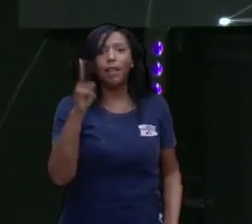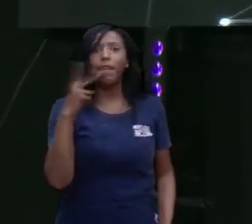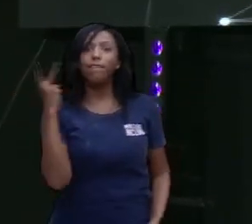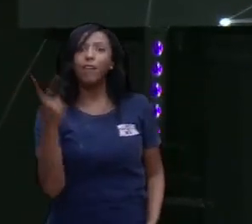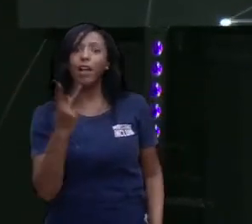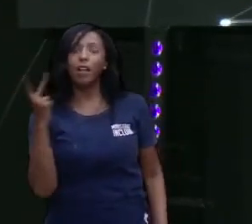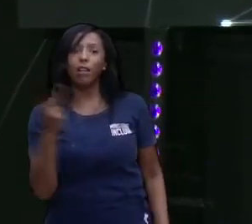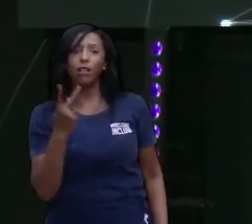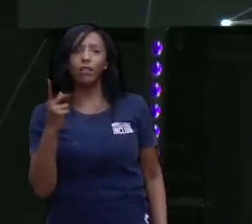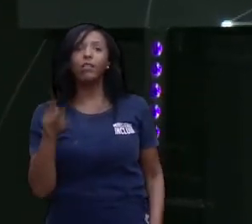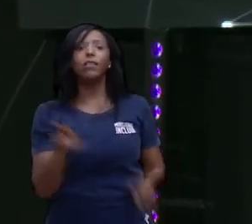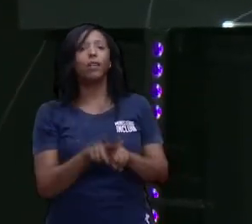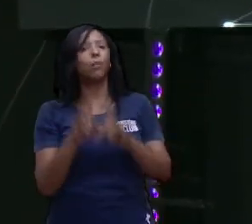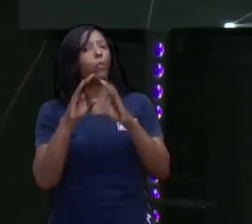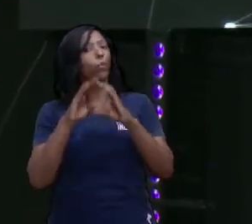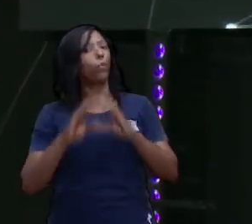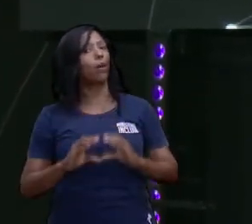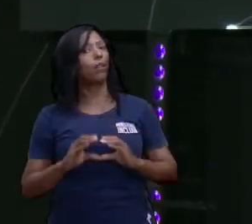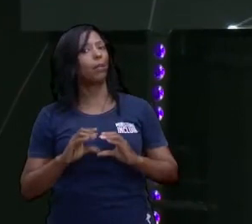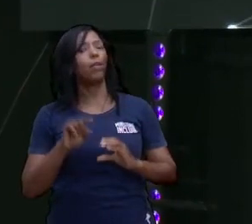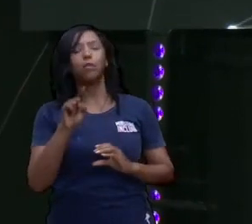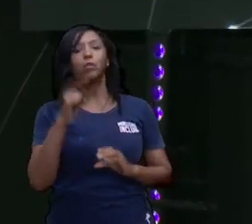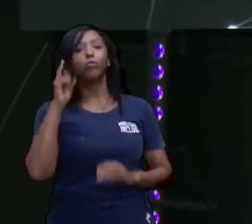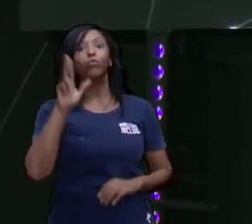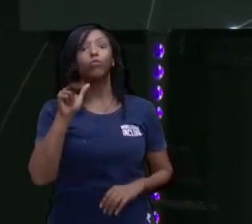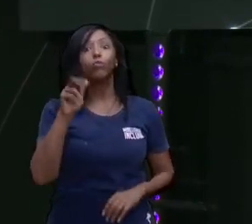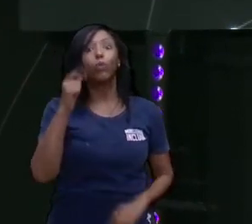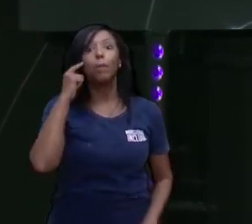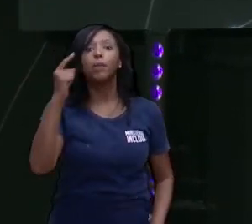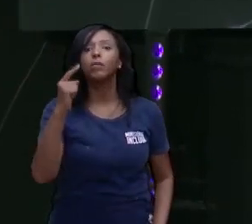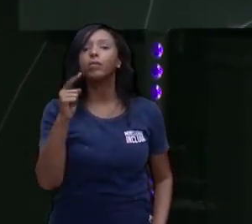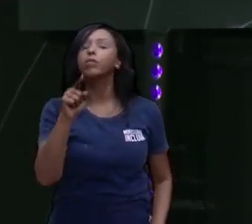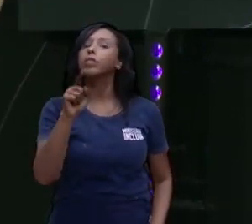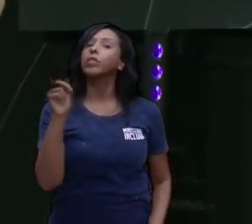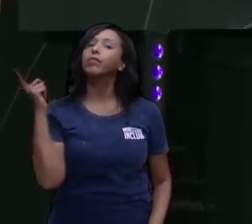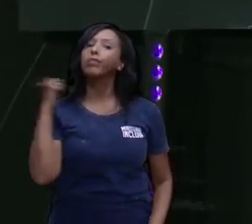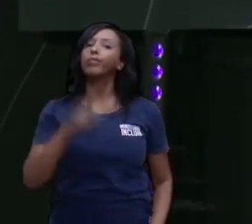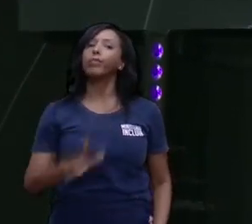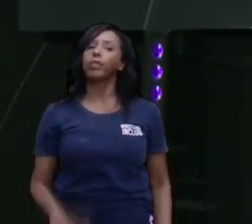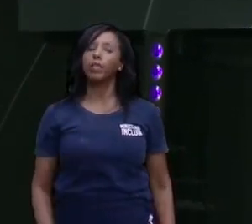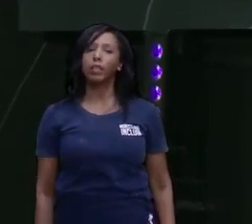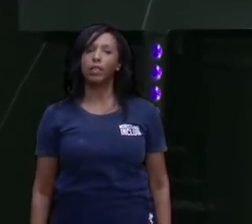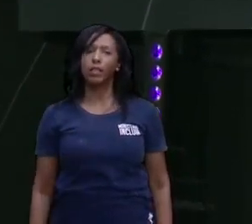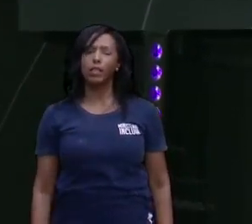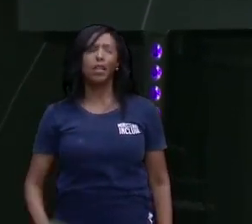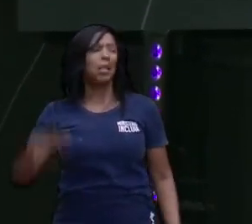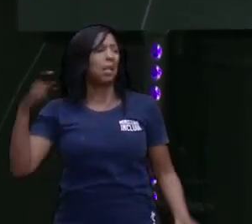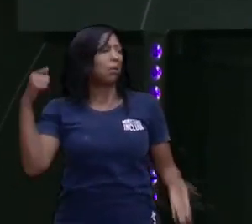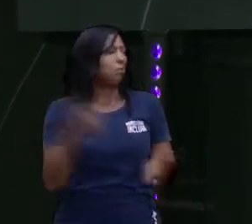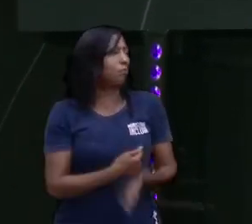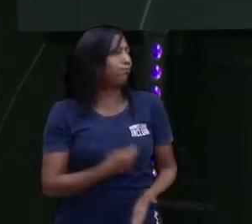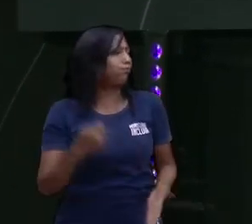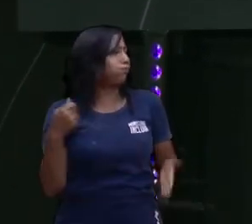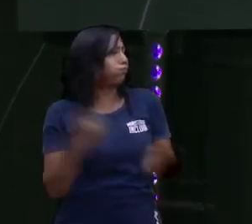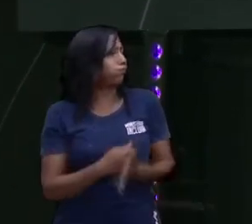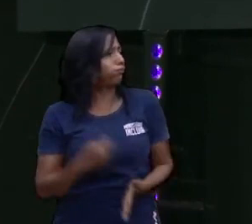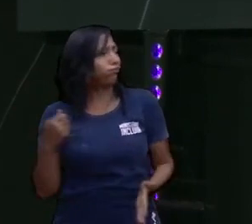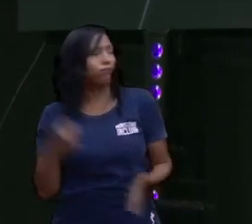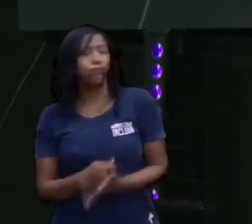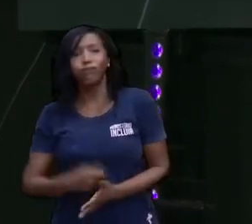e a comportamentos que você jamais imaginou que um dia eu faria nessa luta para mente